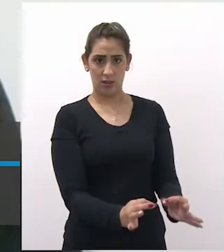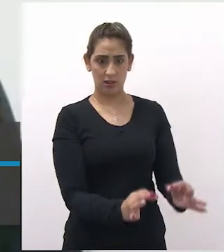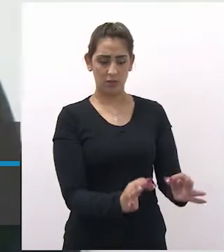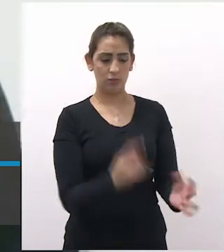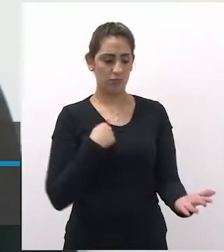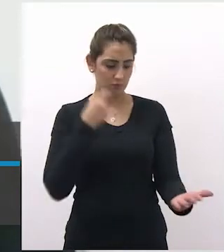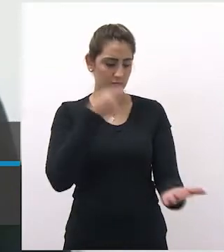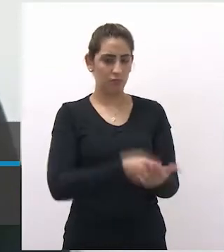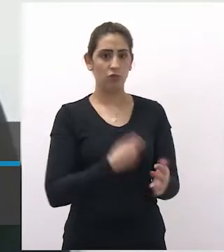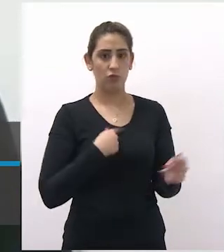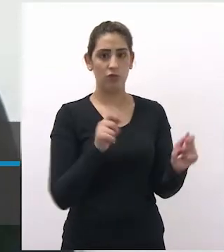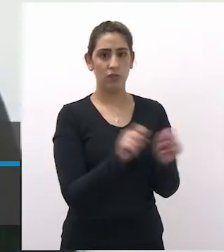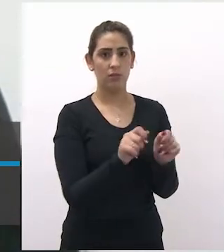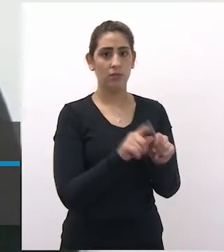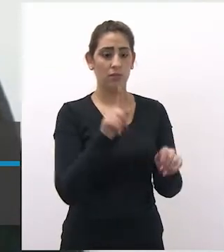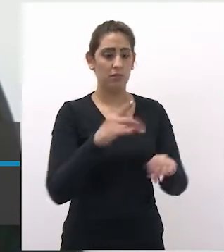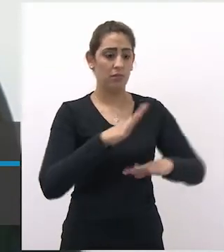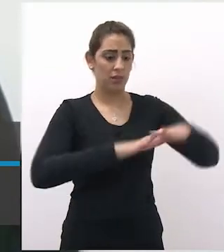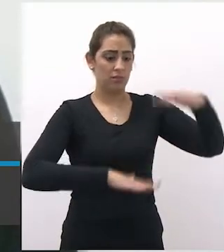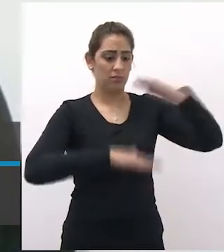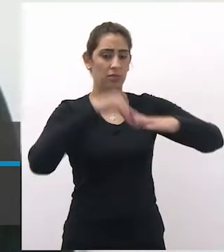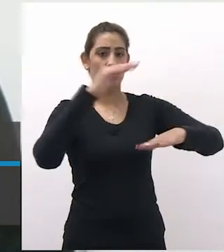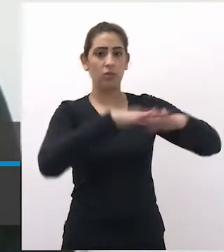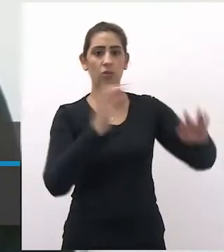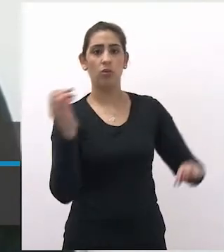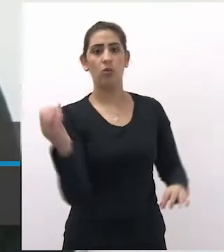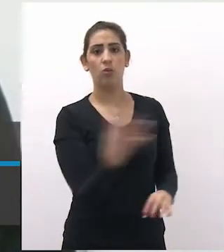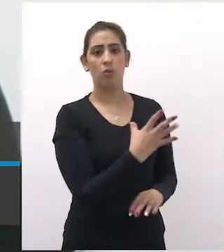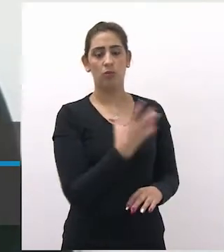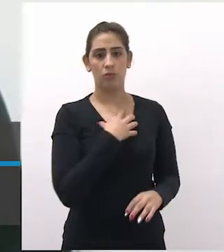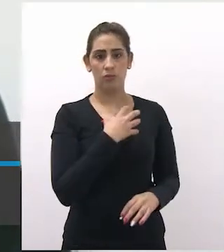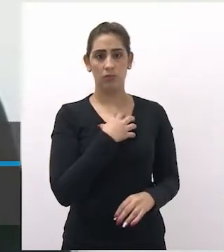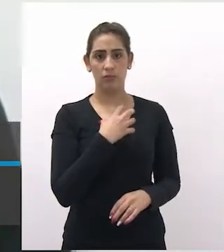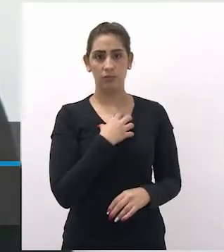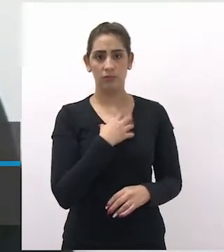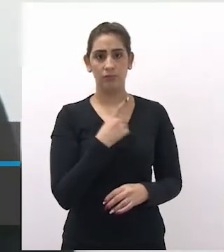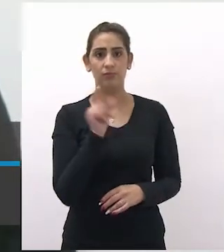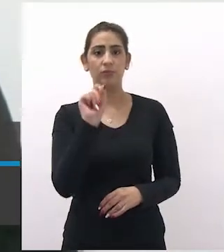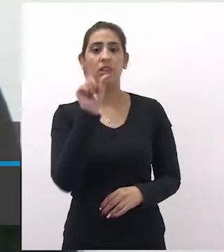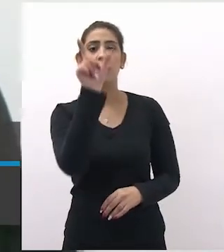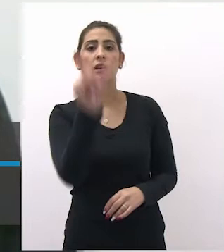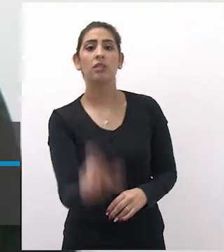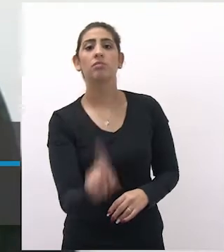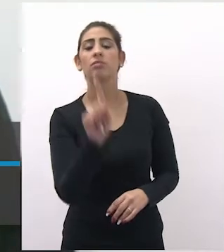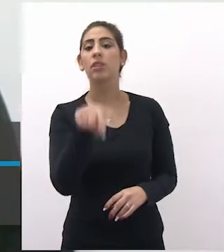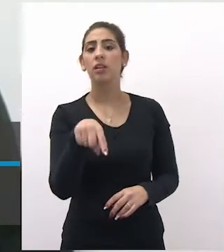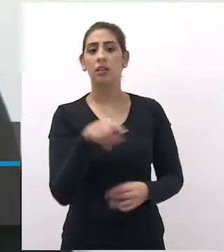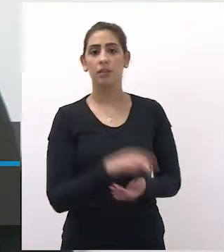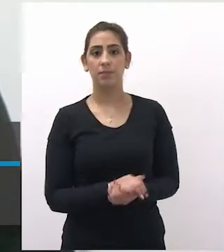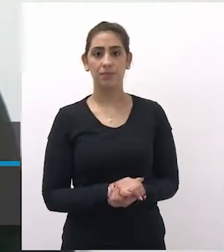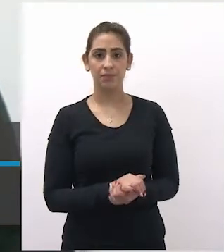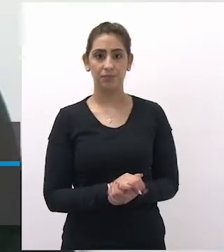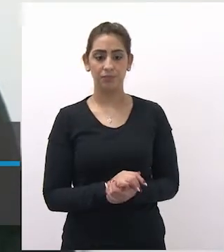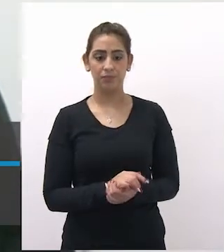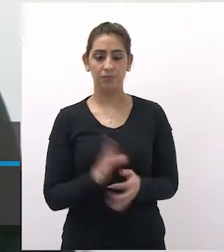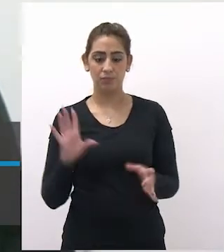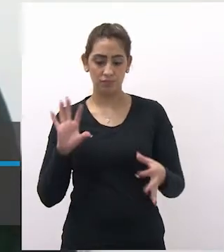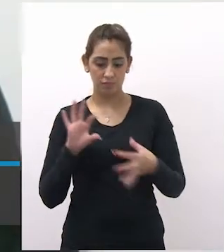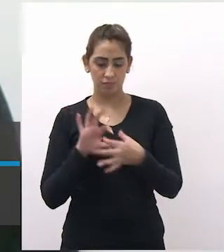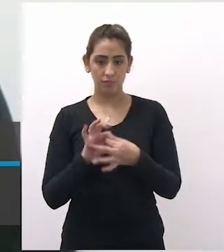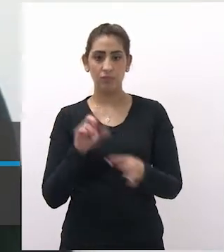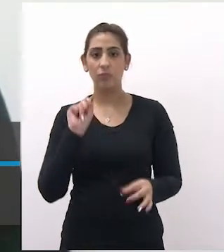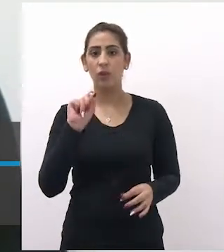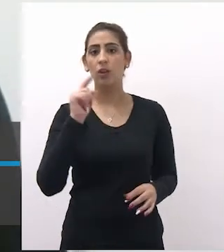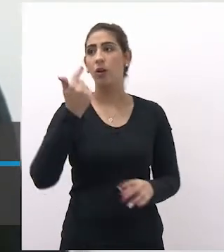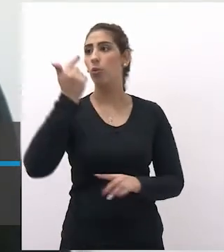absoluto, para construir um novo conceito de quem você é nesse contexto social, um novo conceito de quem